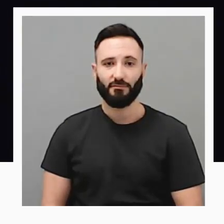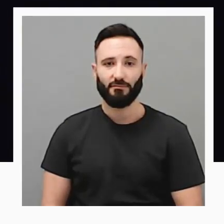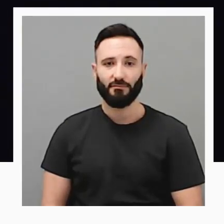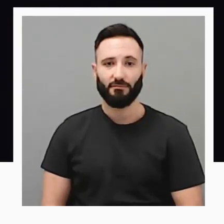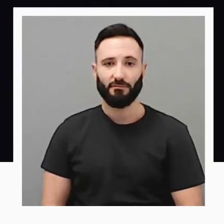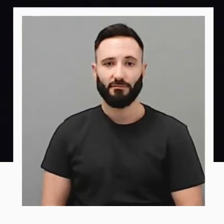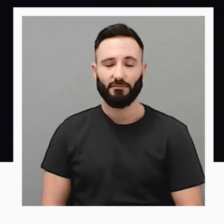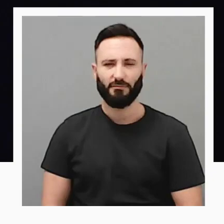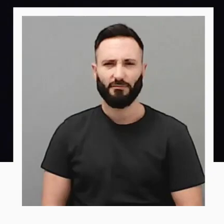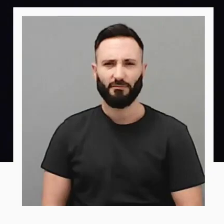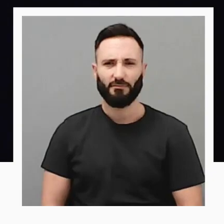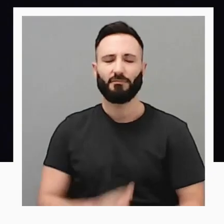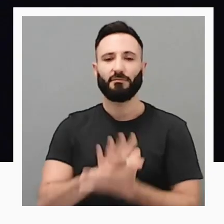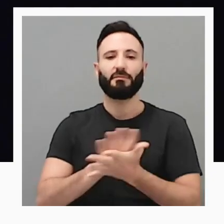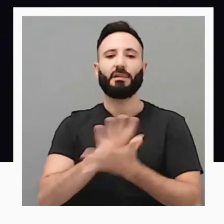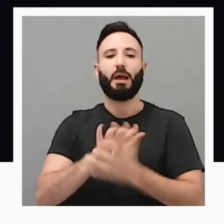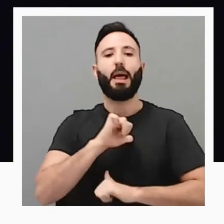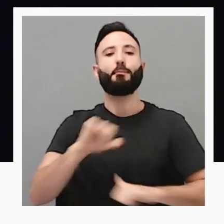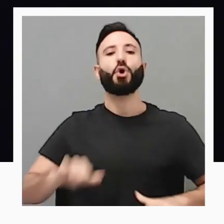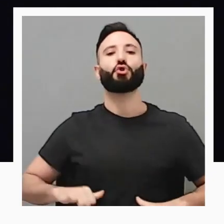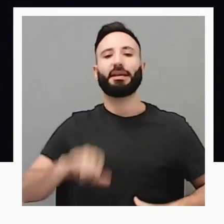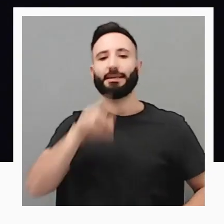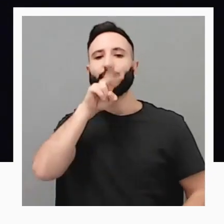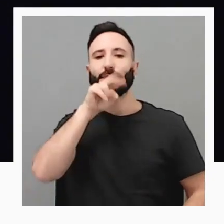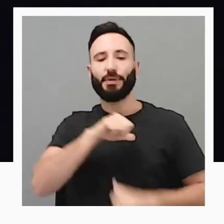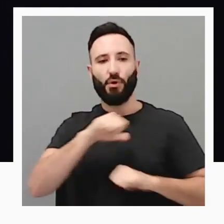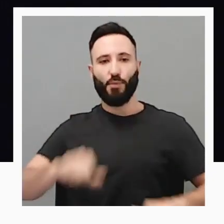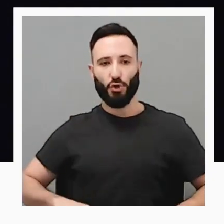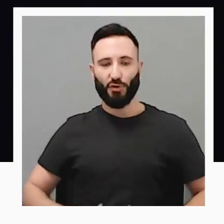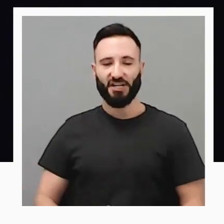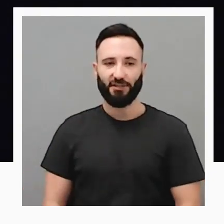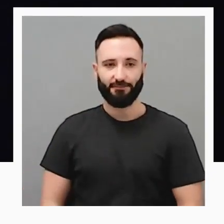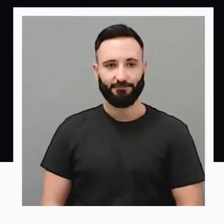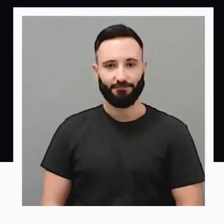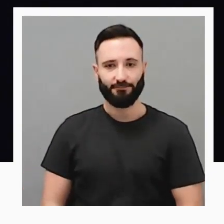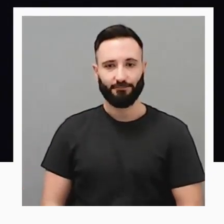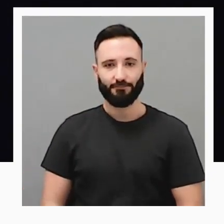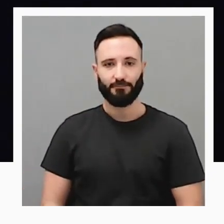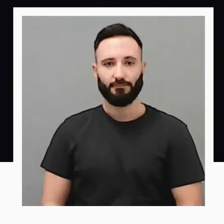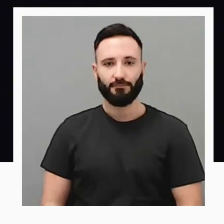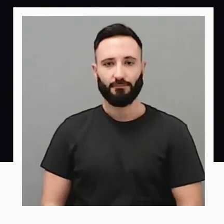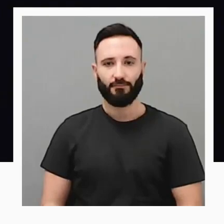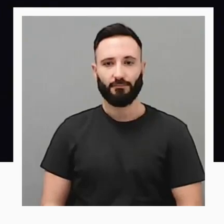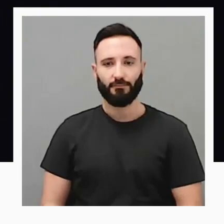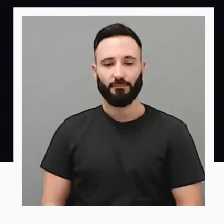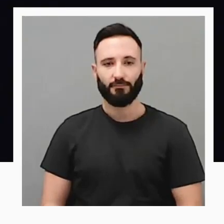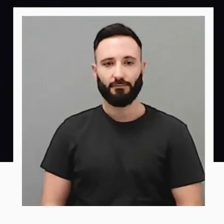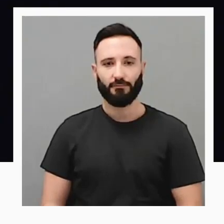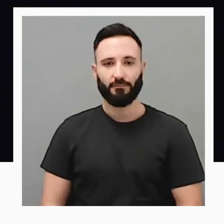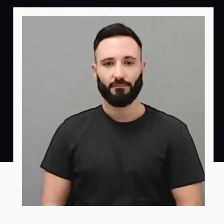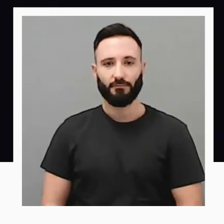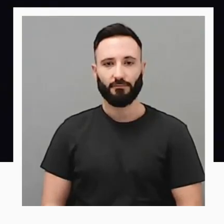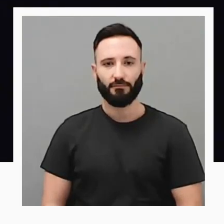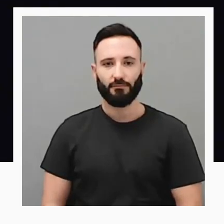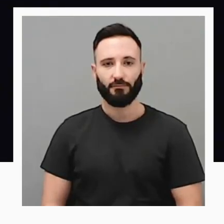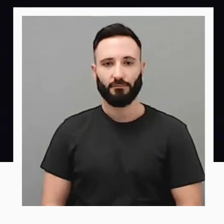o nosso mote é precisamente este, é tentar trazer... És engenheira bioquímica, biomédica. Exato. E depois fiz o doutoramento em